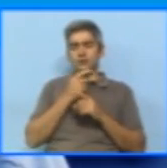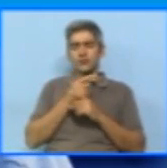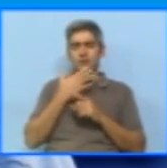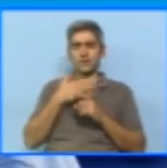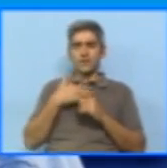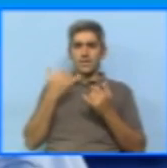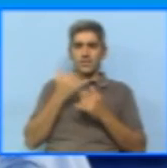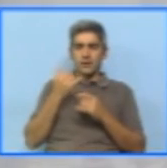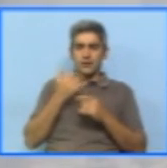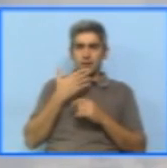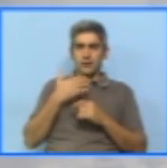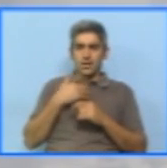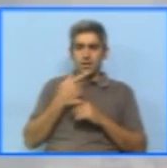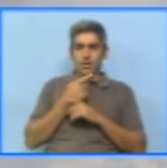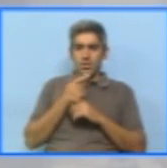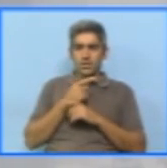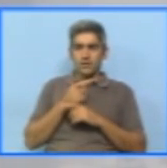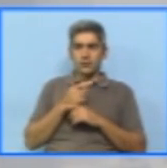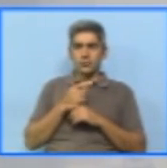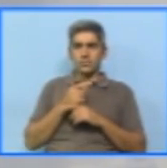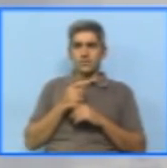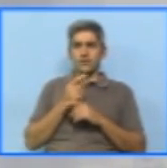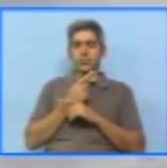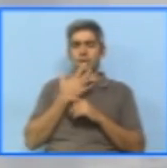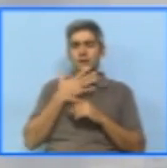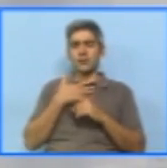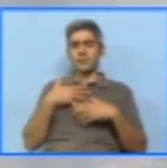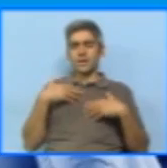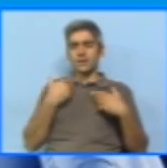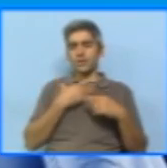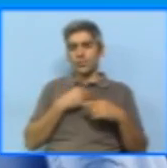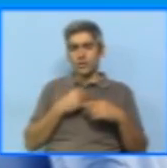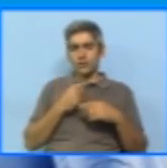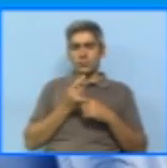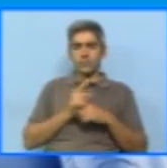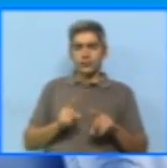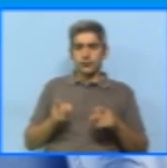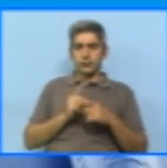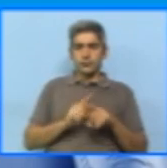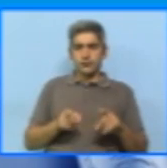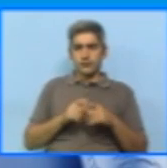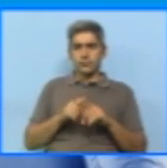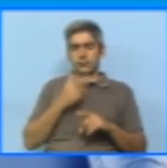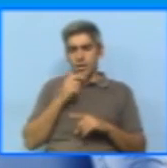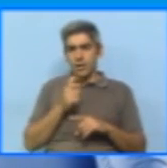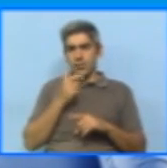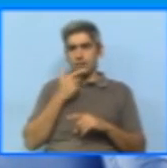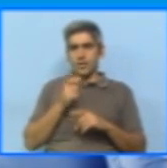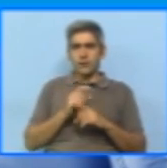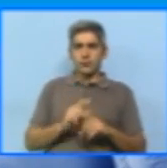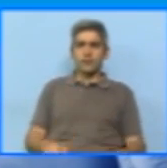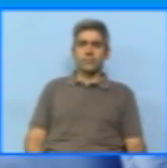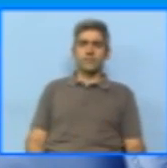torna felizes, ou aquilo que nos dá prazer e gosto fazer, está proibido, não se pode fazer. Ora